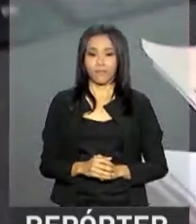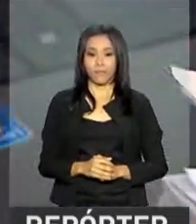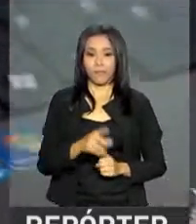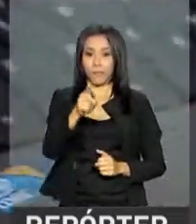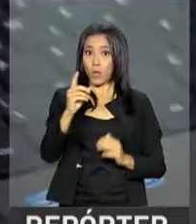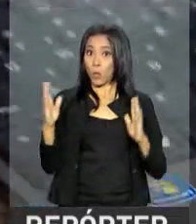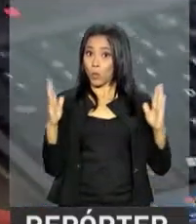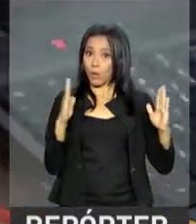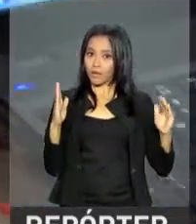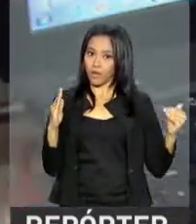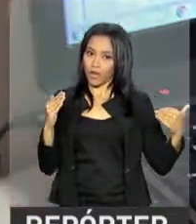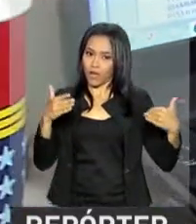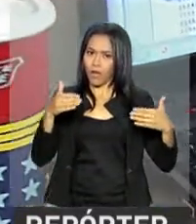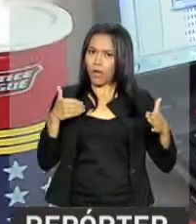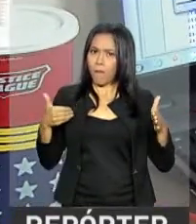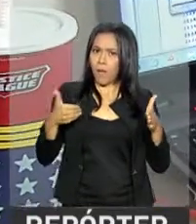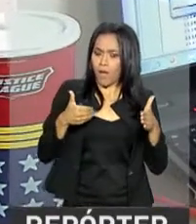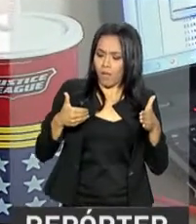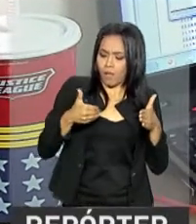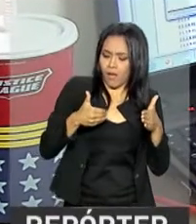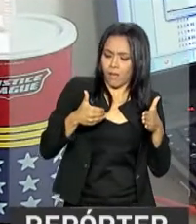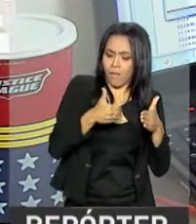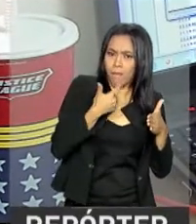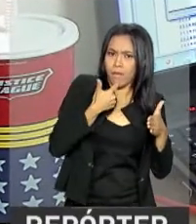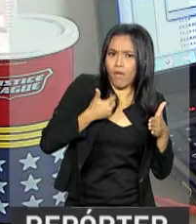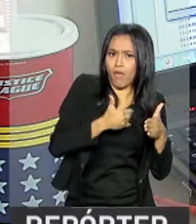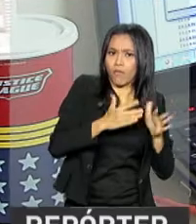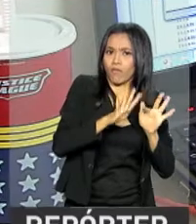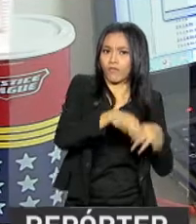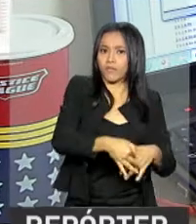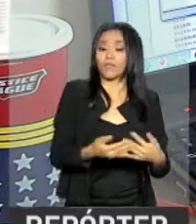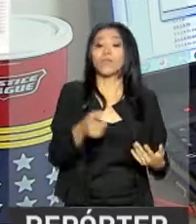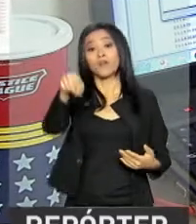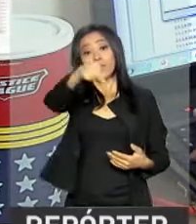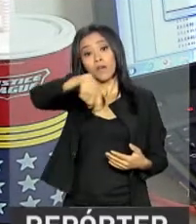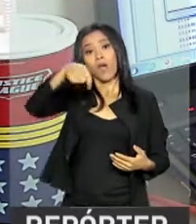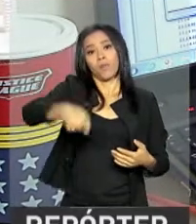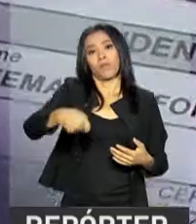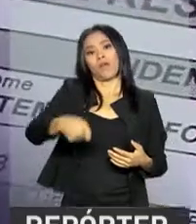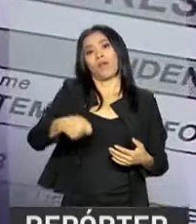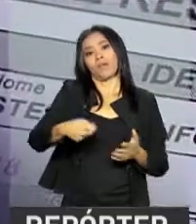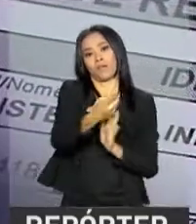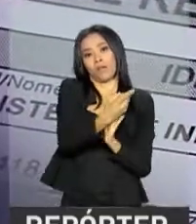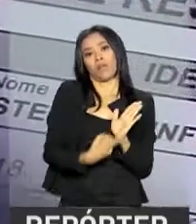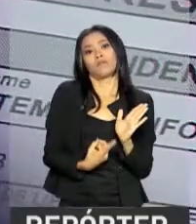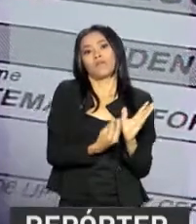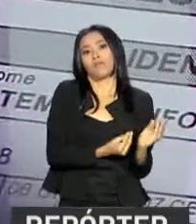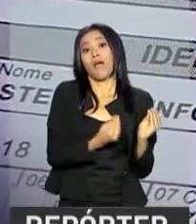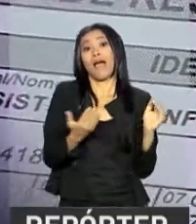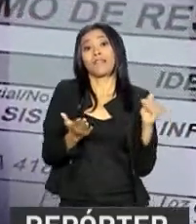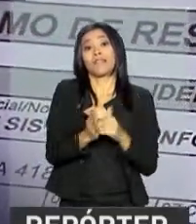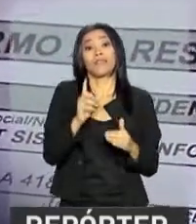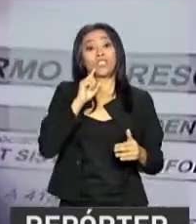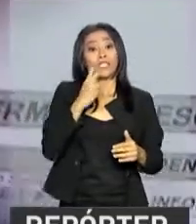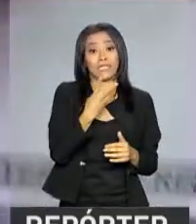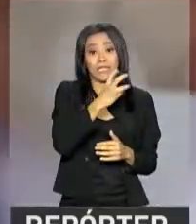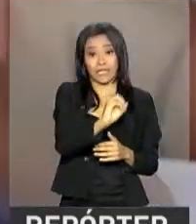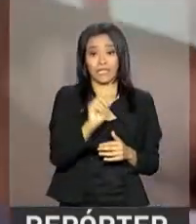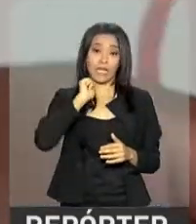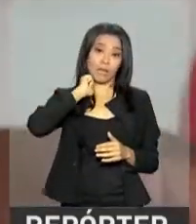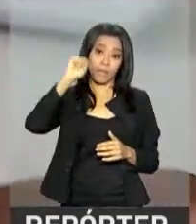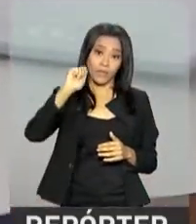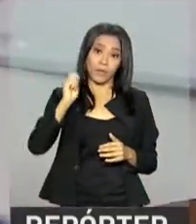O prazo está terminando. Os contribuintes obrigados a declarar o imposto de renda têm até o dia 30 de abril para enviar